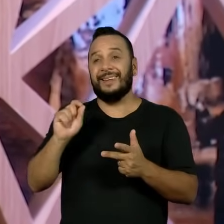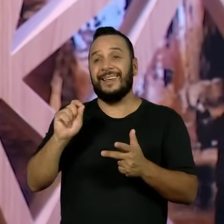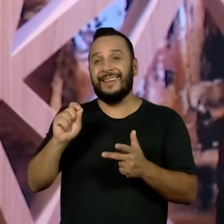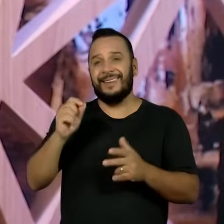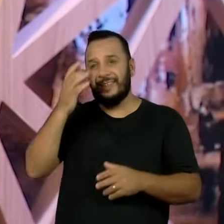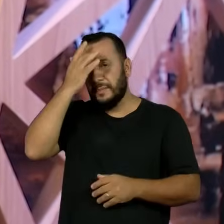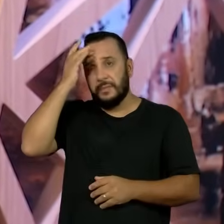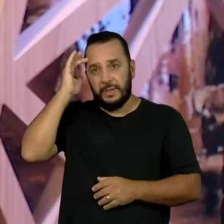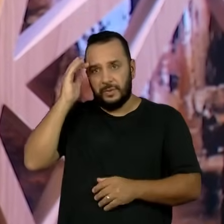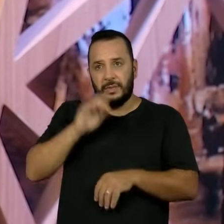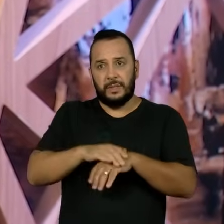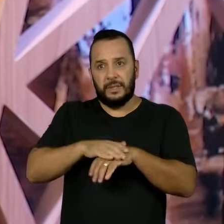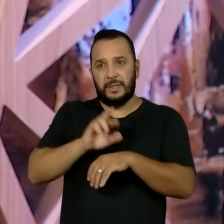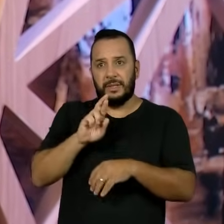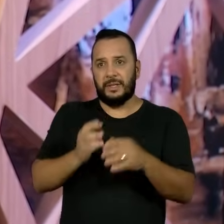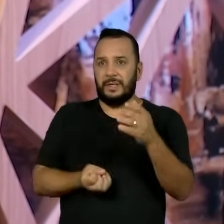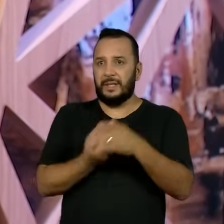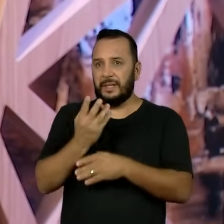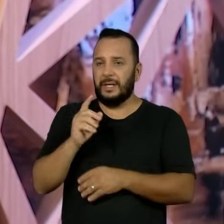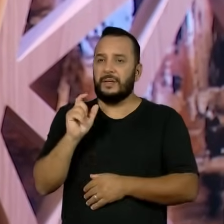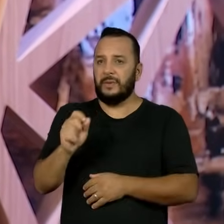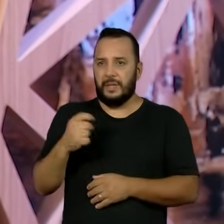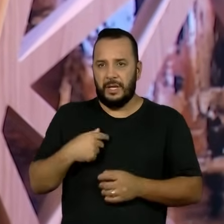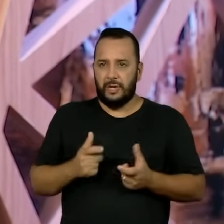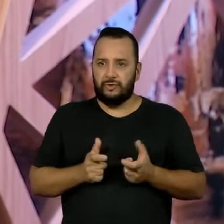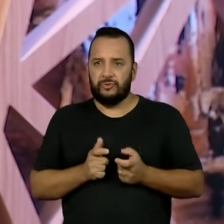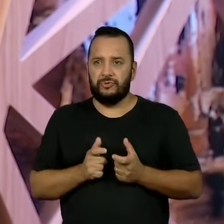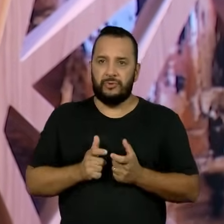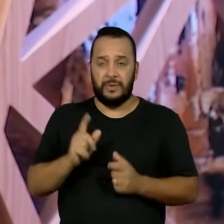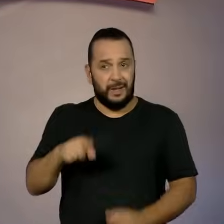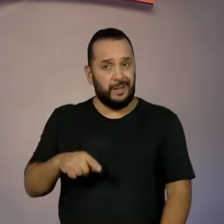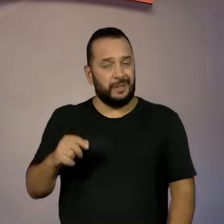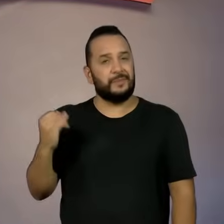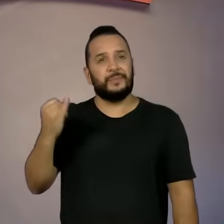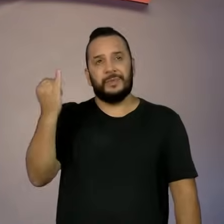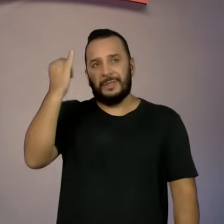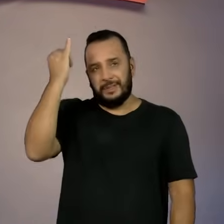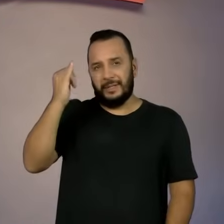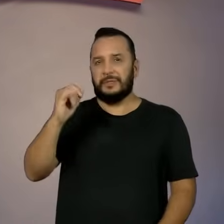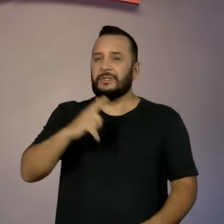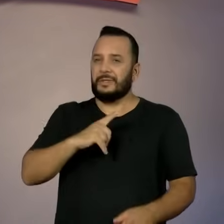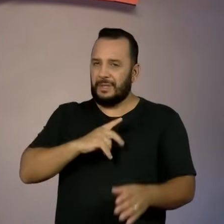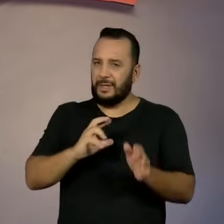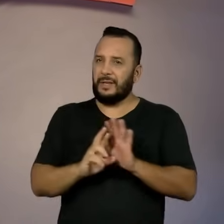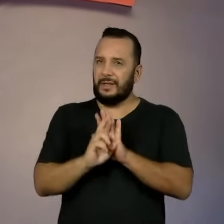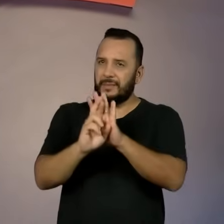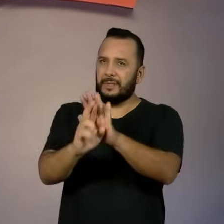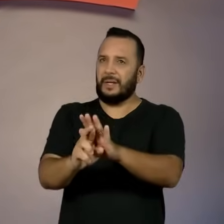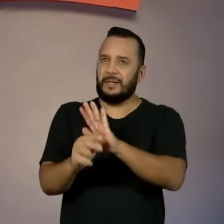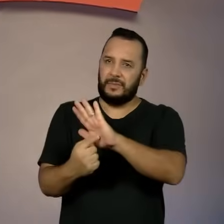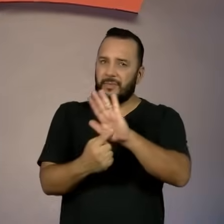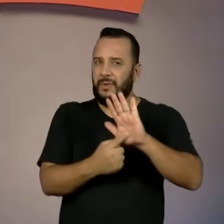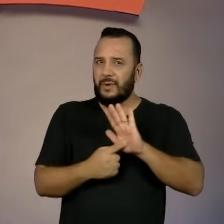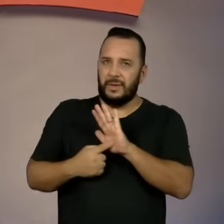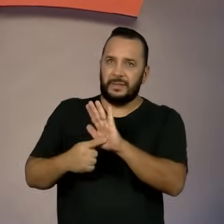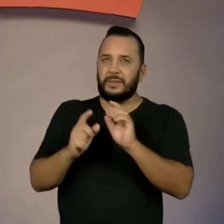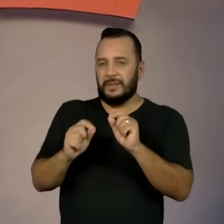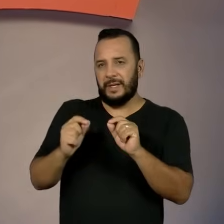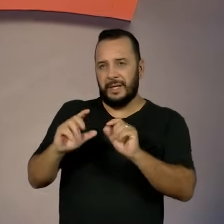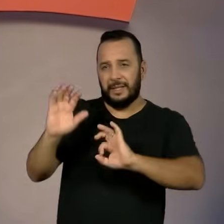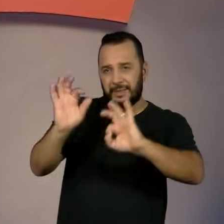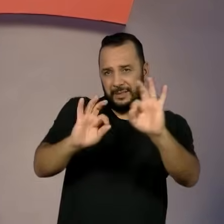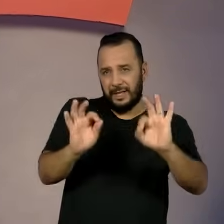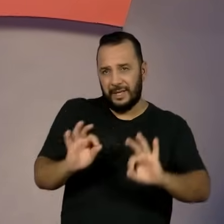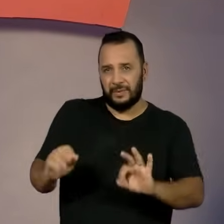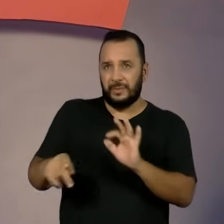está fazendo o jogo, ela é muito importante para aumentar esse cenário de representatividade. Seja do ponto de vista estético